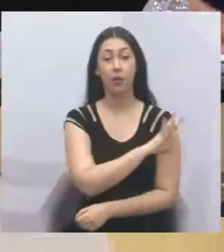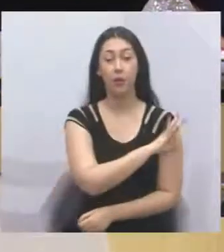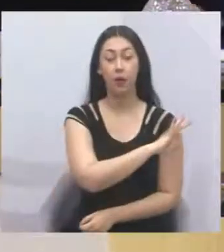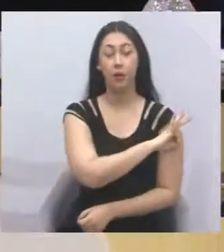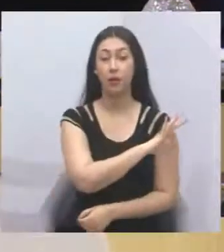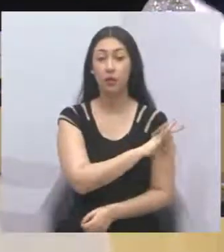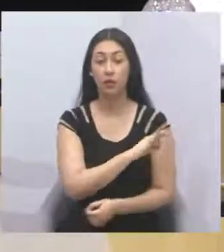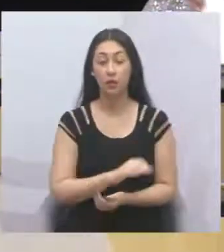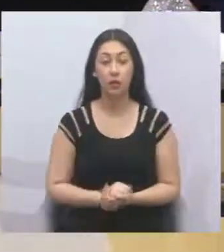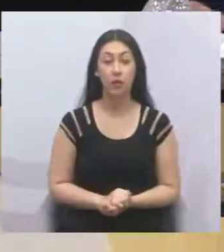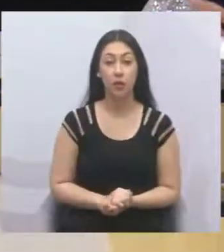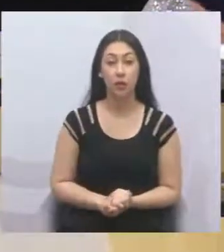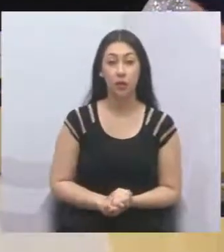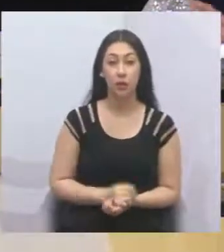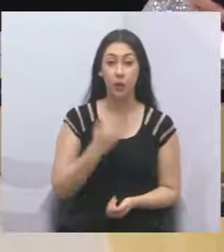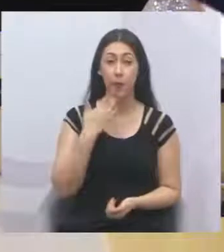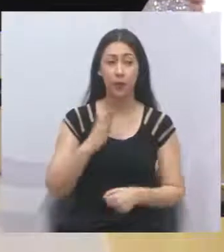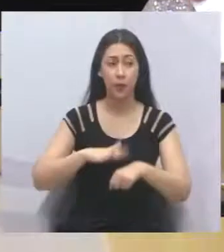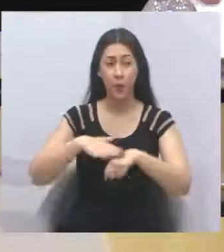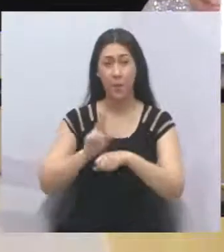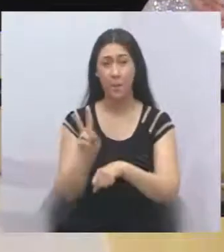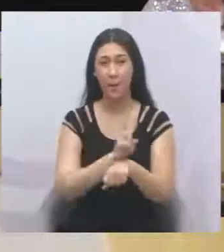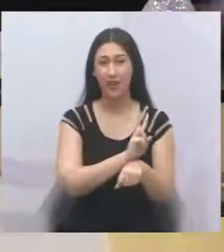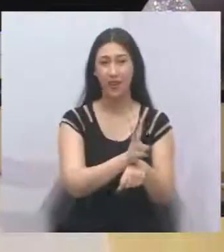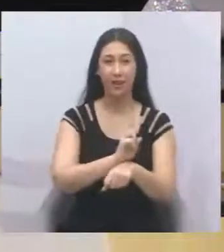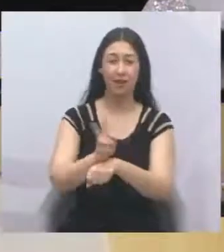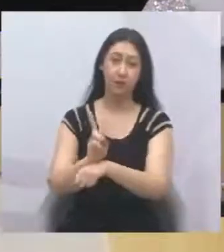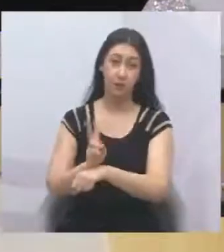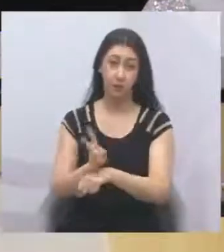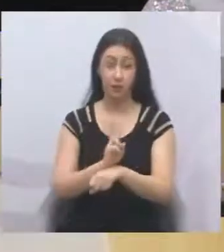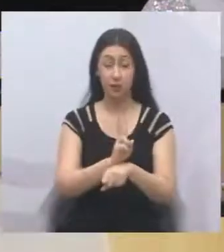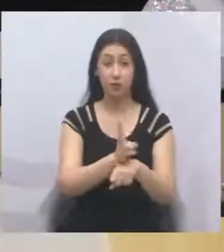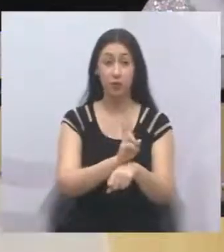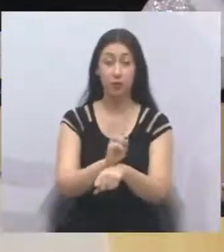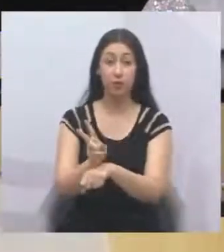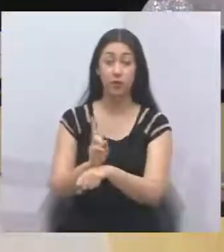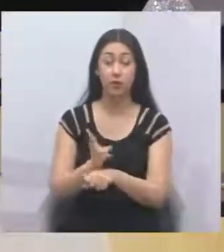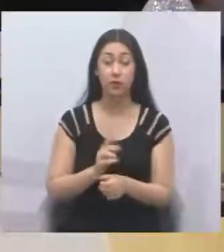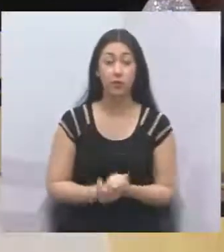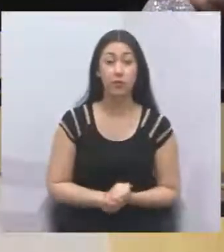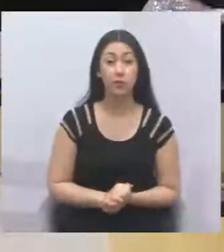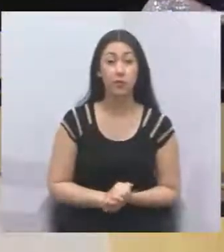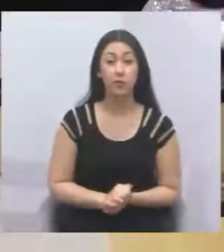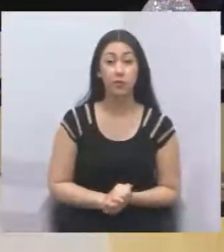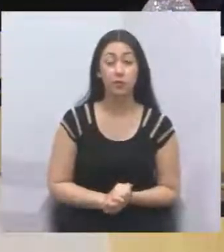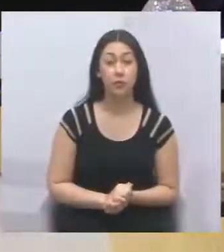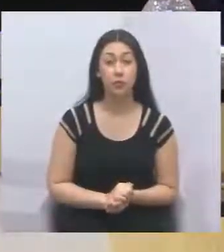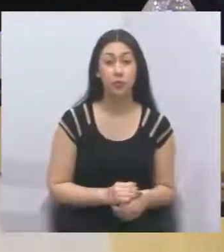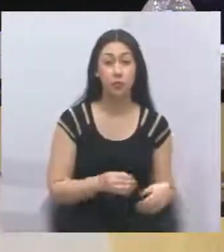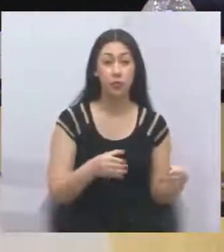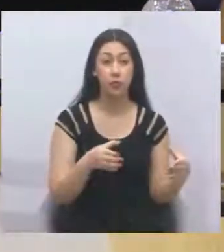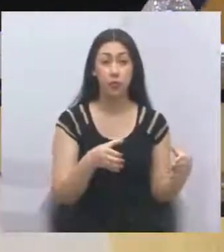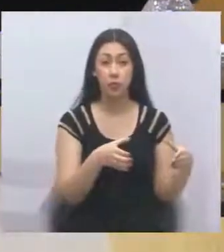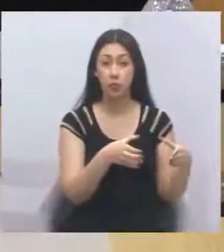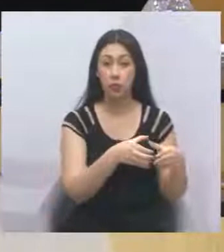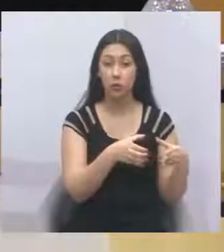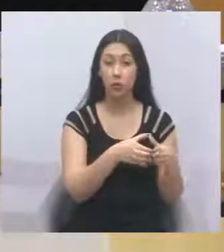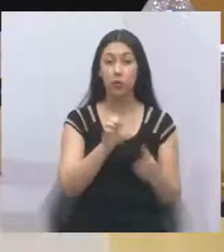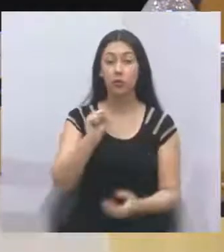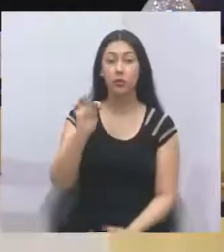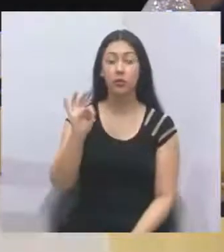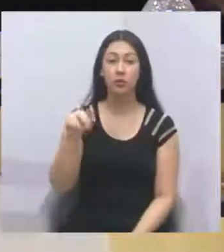Interior, solicitando intensificação de rondas ostensiva no residencial